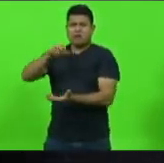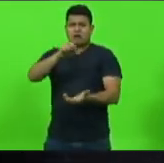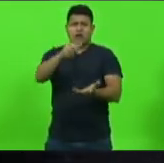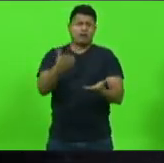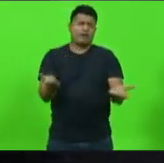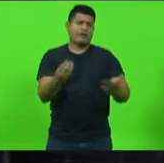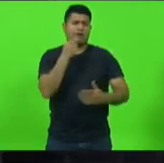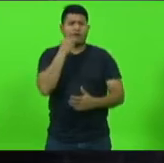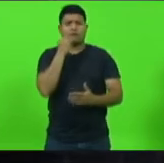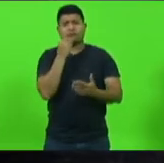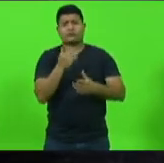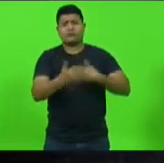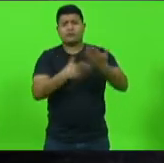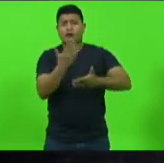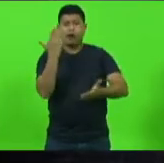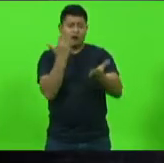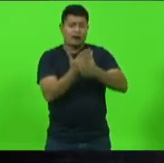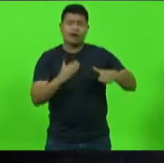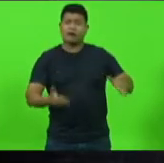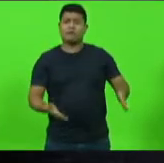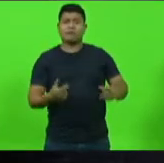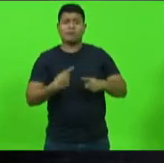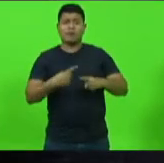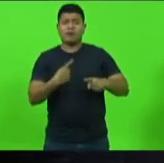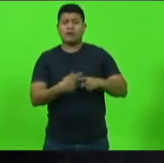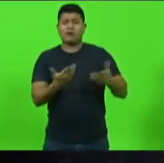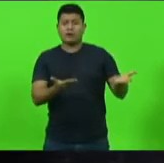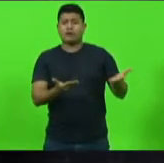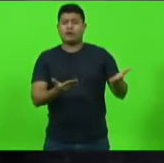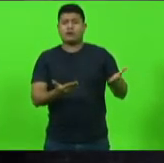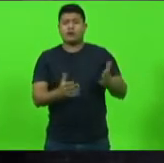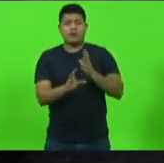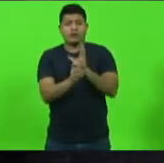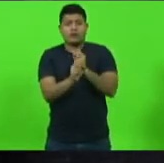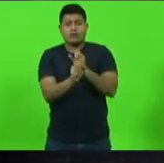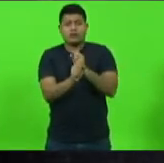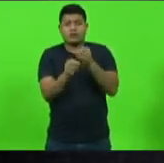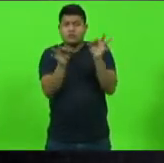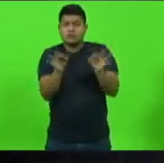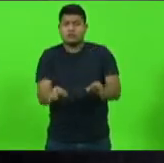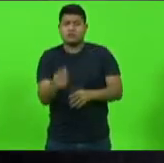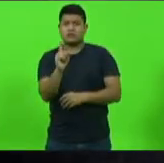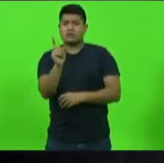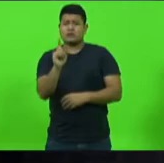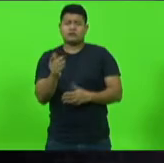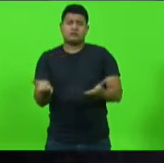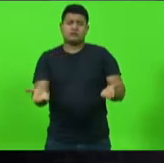acabar, porque a conta não fecha. Aí eu trago dois dados apenas.